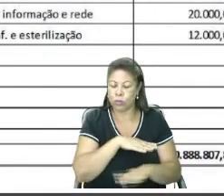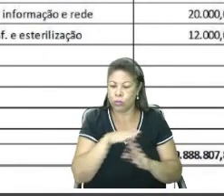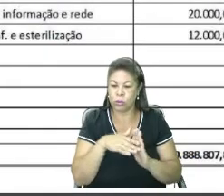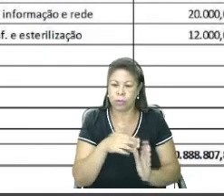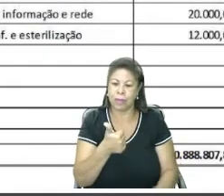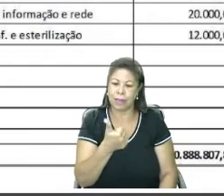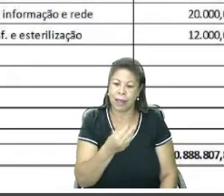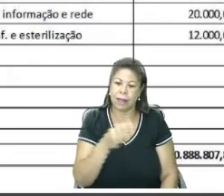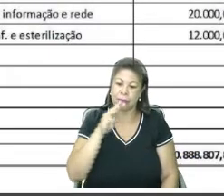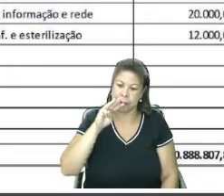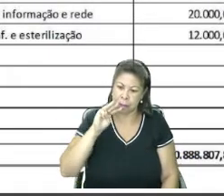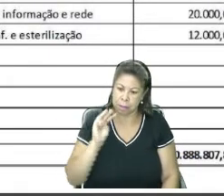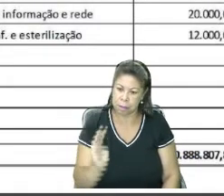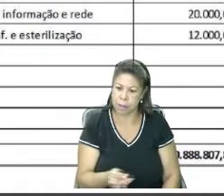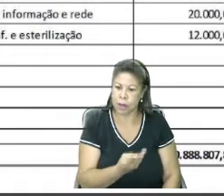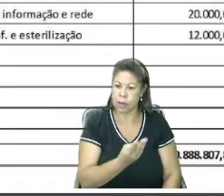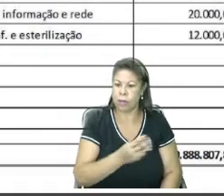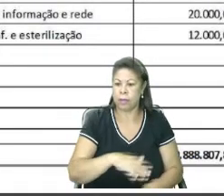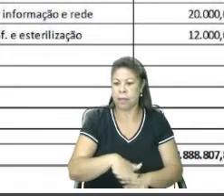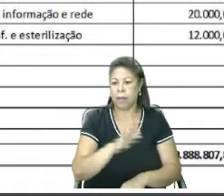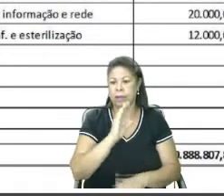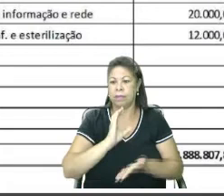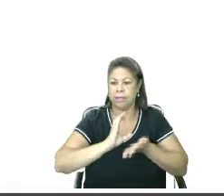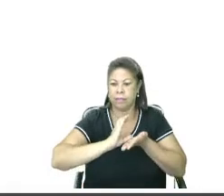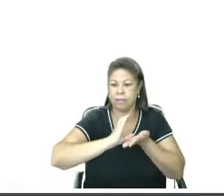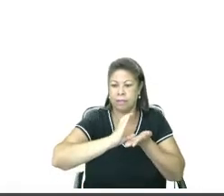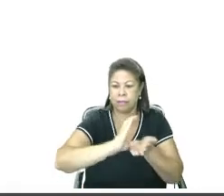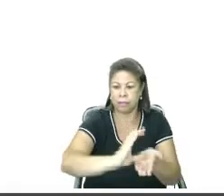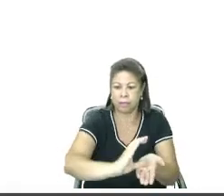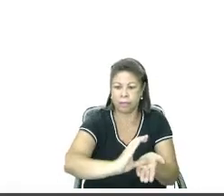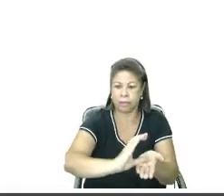10.888.000, que é o valor do repasse.